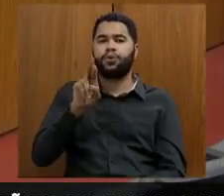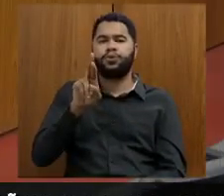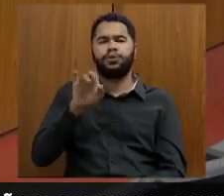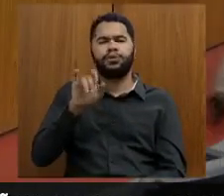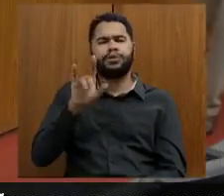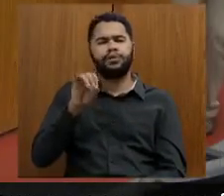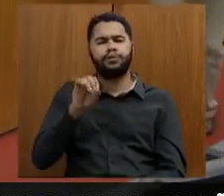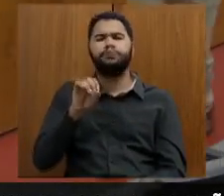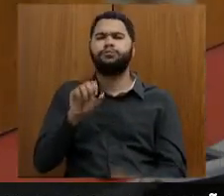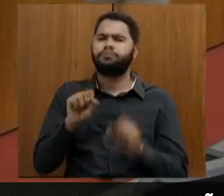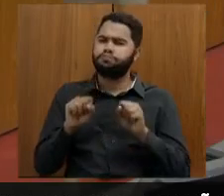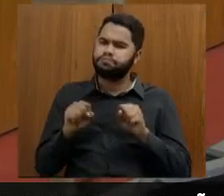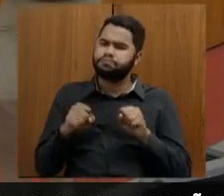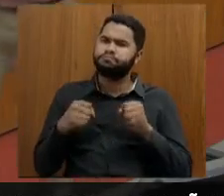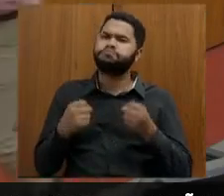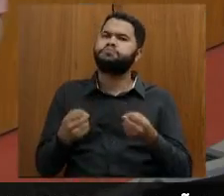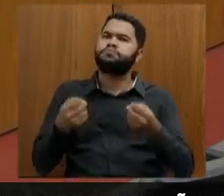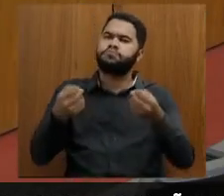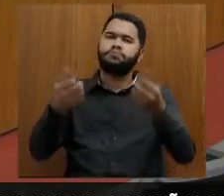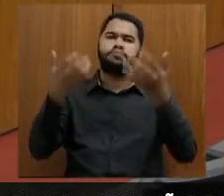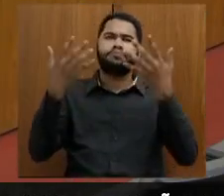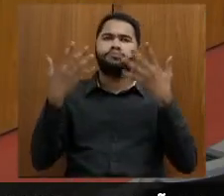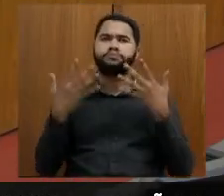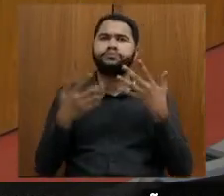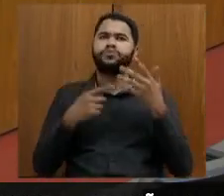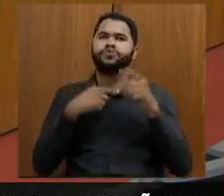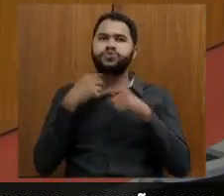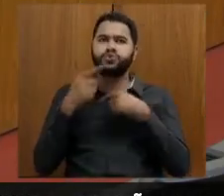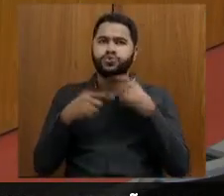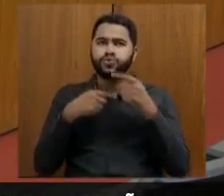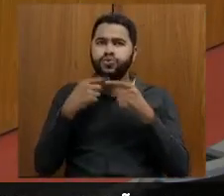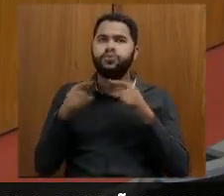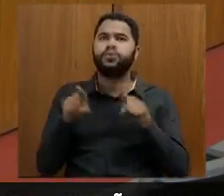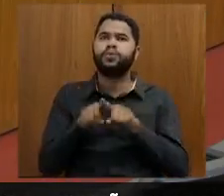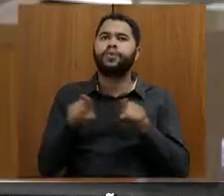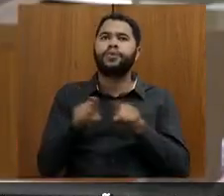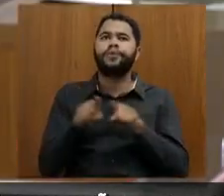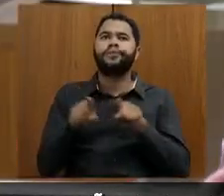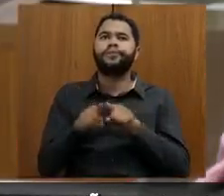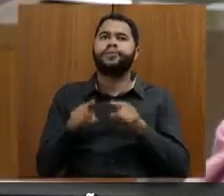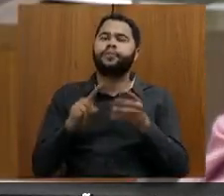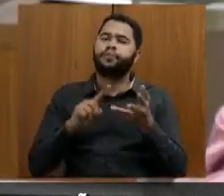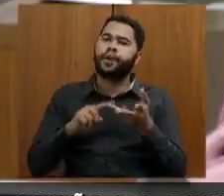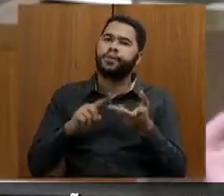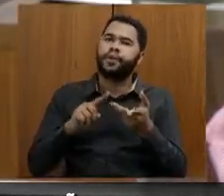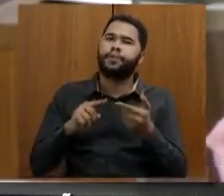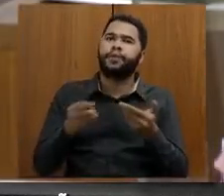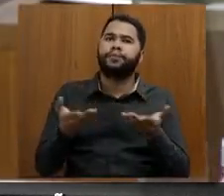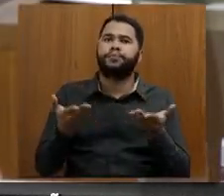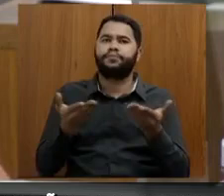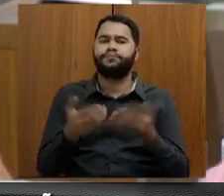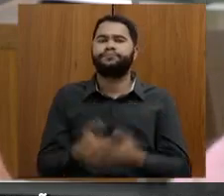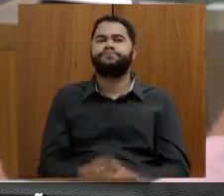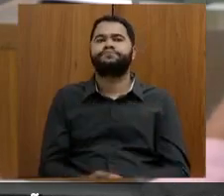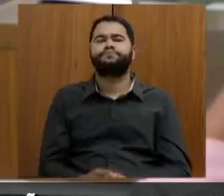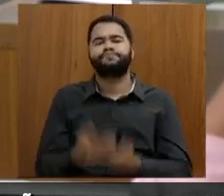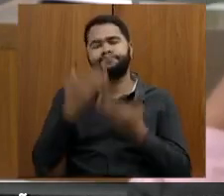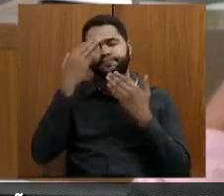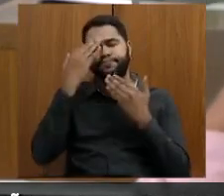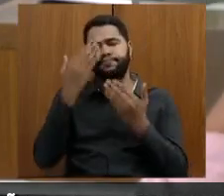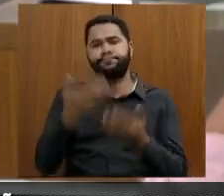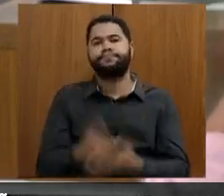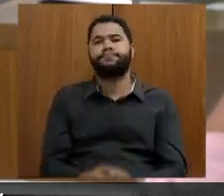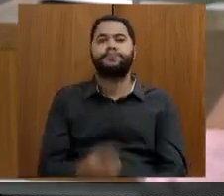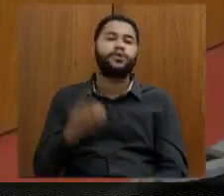tanta disposição nos esclareceu todas as dúvidas e trouxe tantos retornos para a gente aqui do